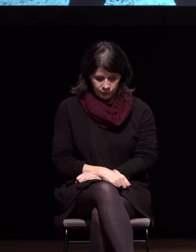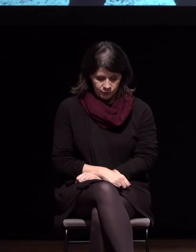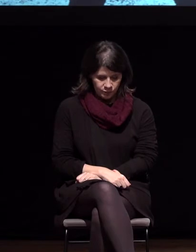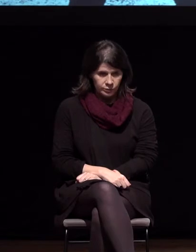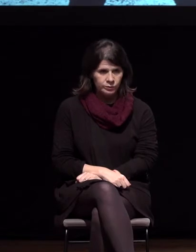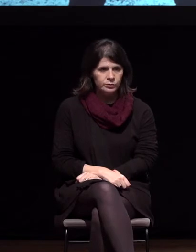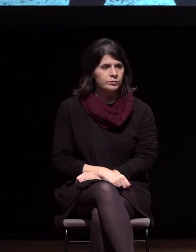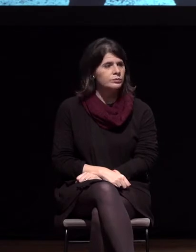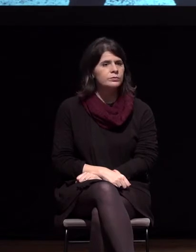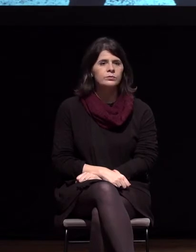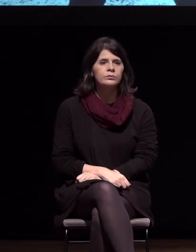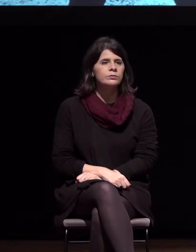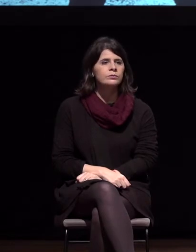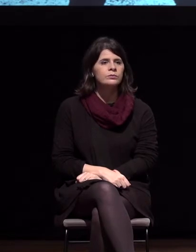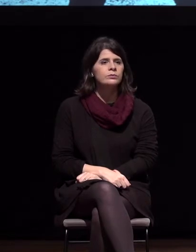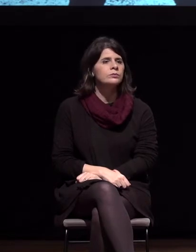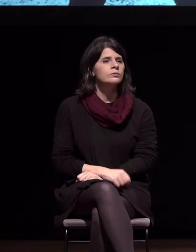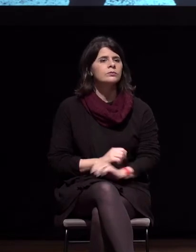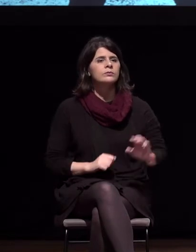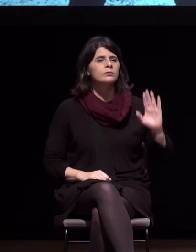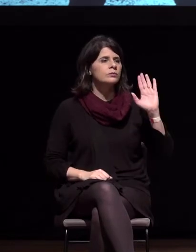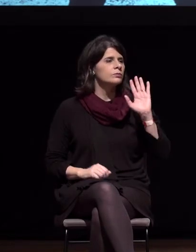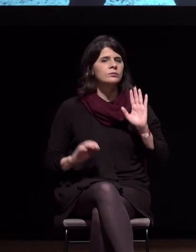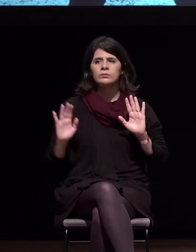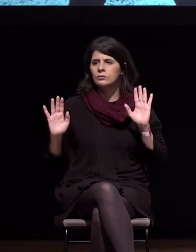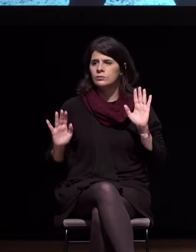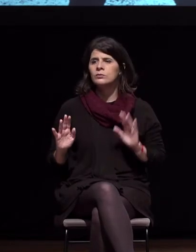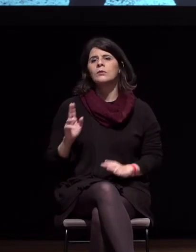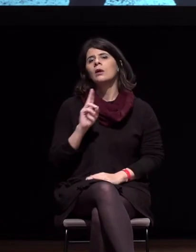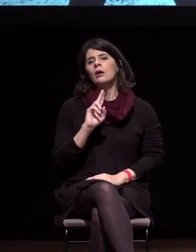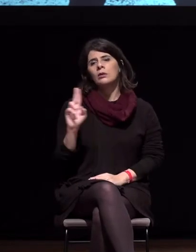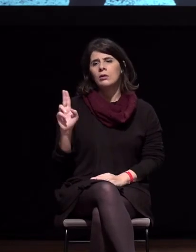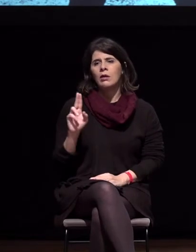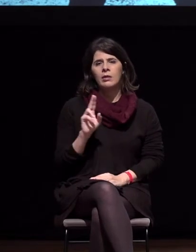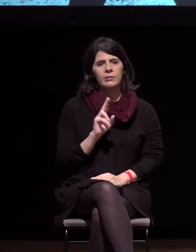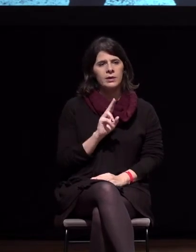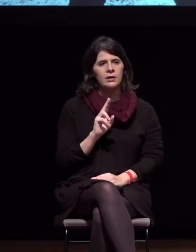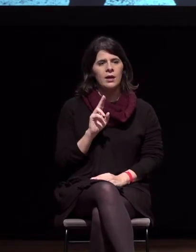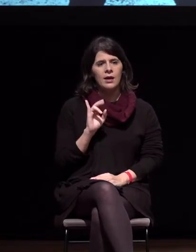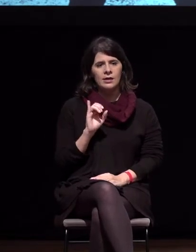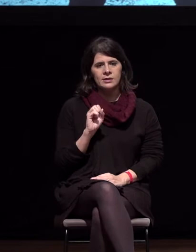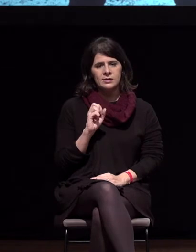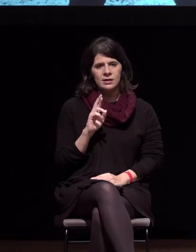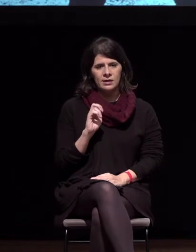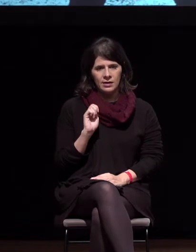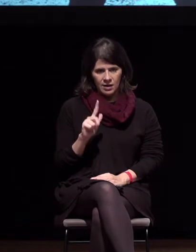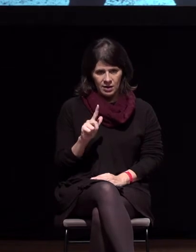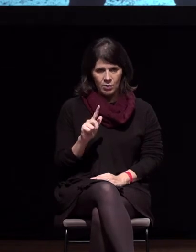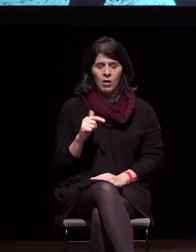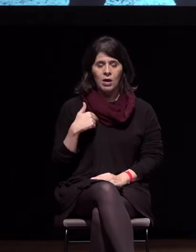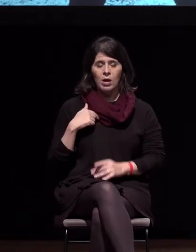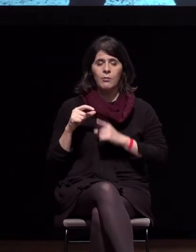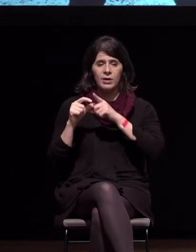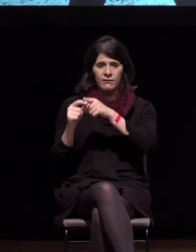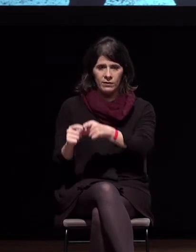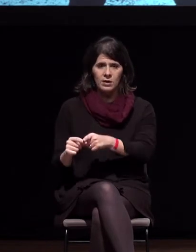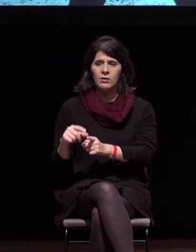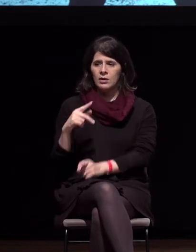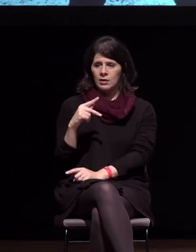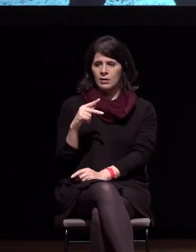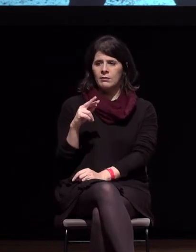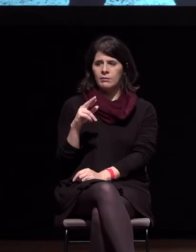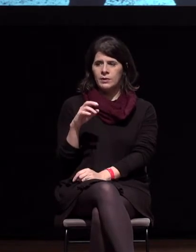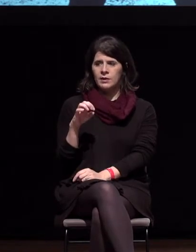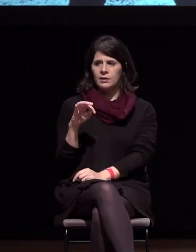Eu queria aproveitar também, meu nome é Israel, sou da periferia de Pirituba, Jaraguá. E, dentro dessa lógica